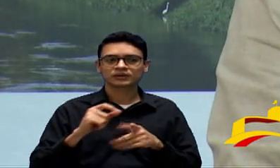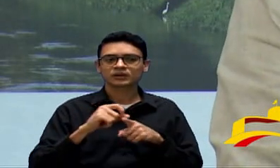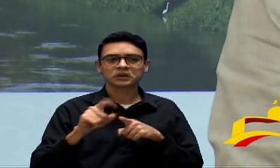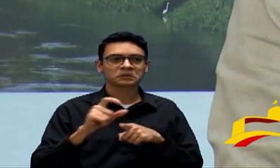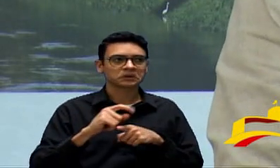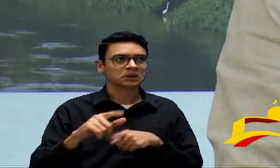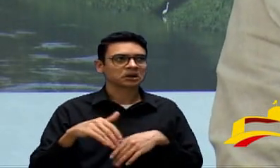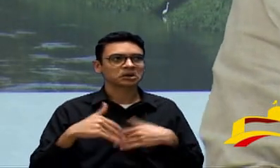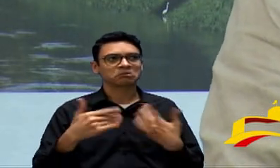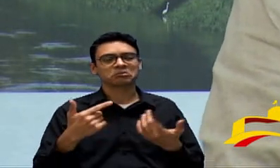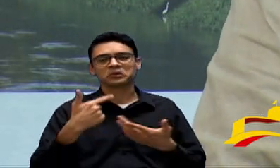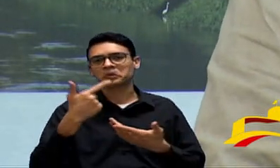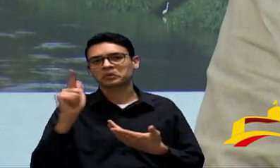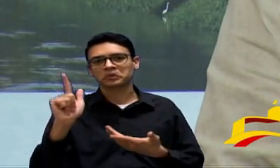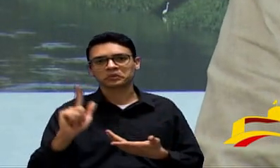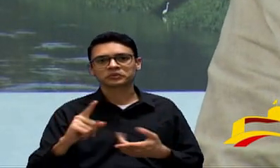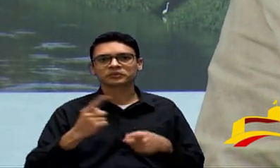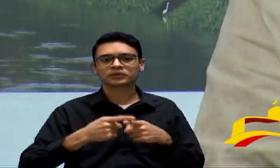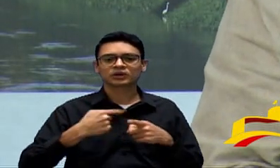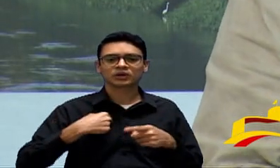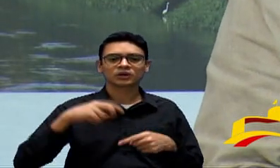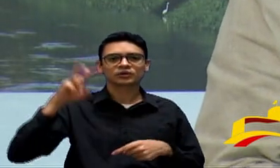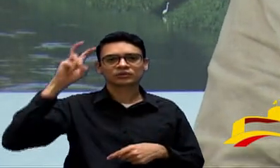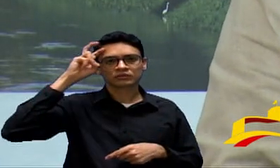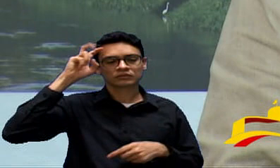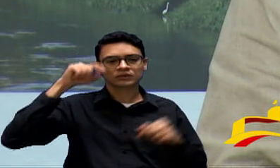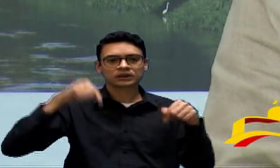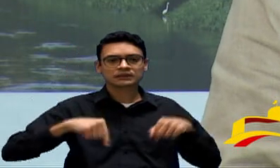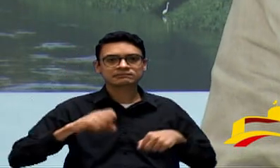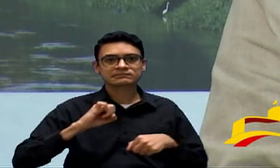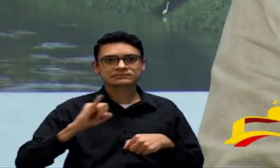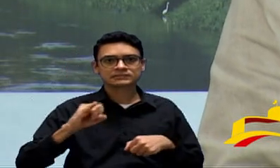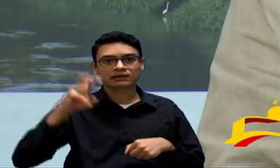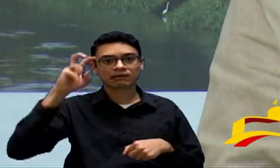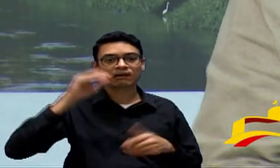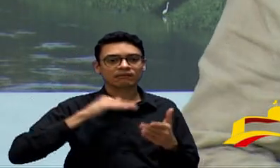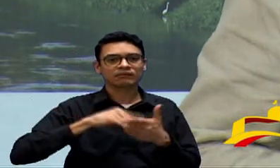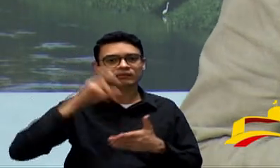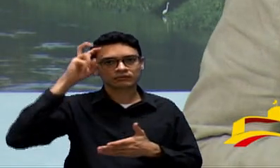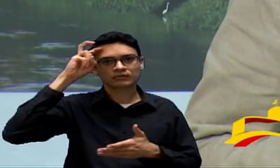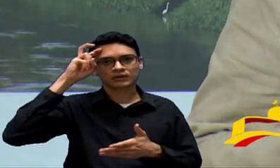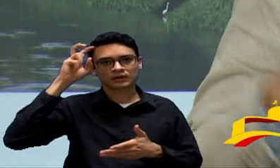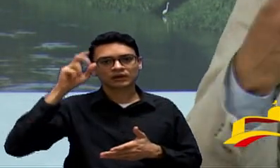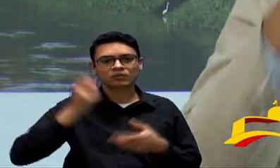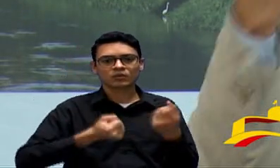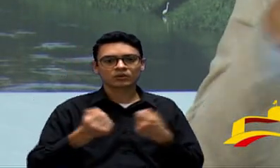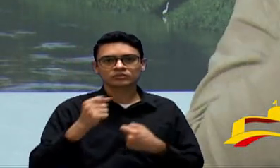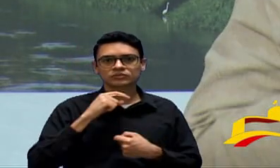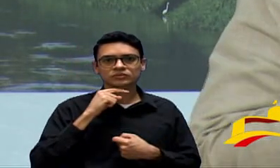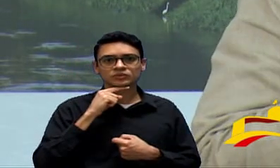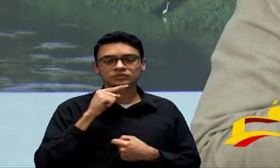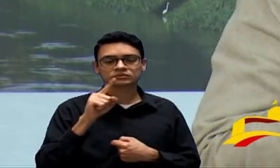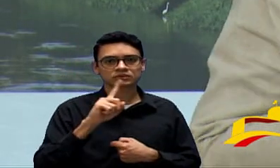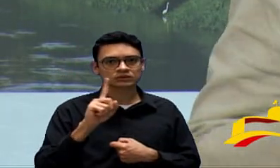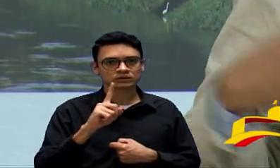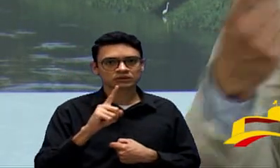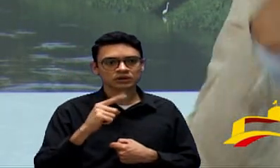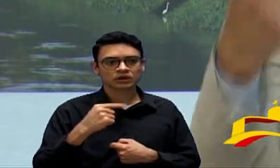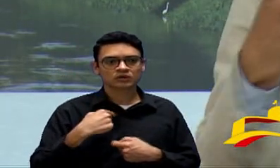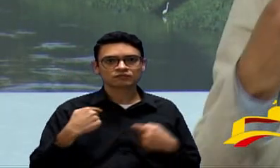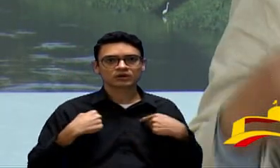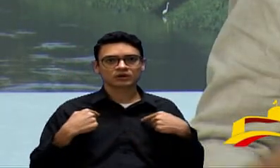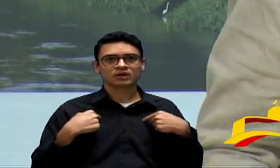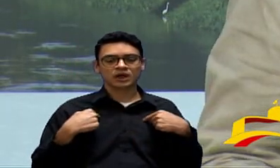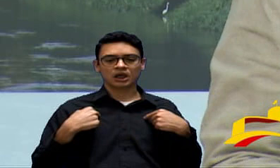for que seja, porque quinta-feira eu vou estar aqui. Se esse veículo não sair até quinta-feira, eu não estou falando por este vereador, estou falando